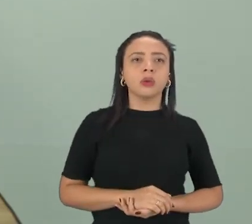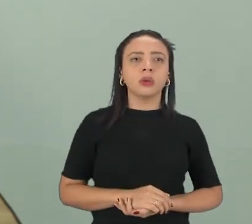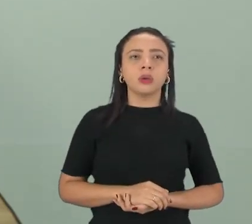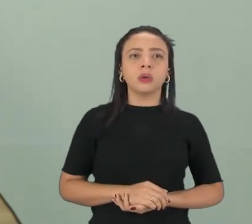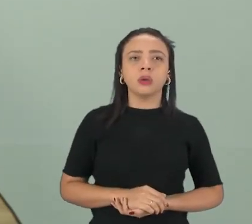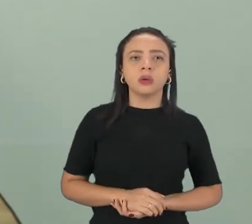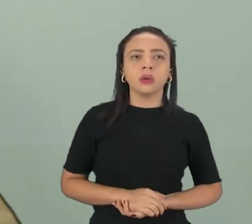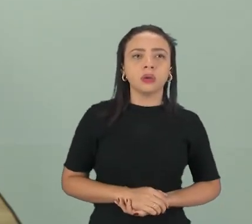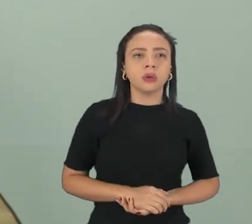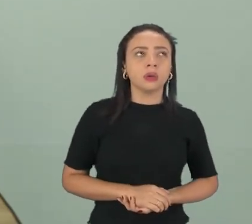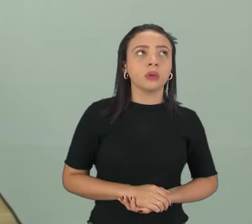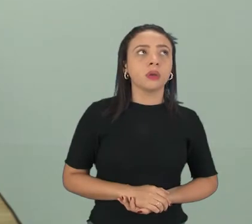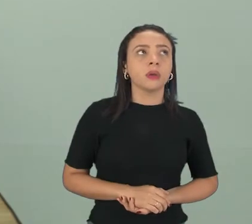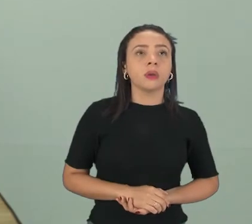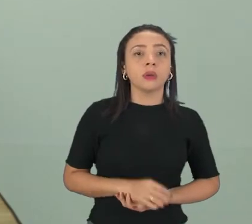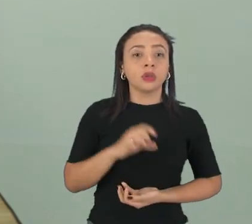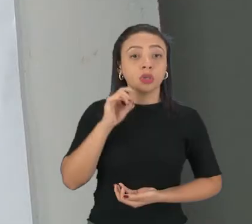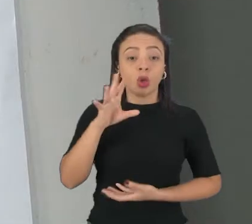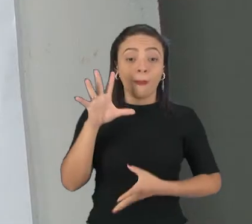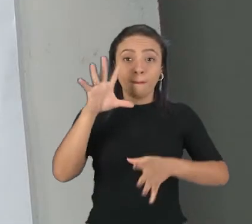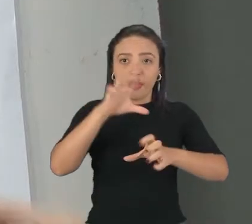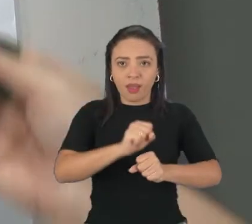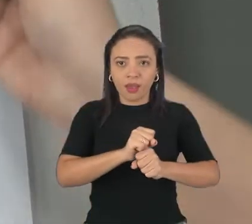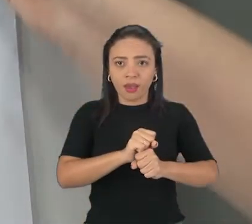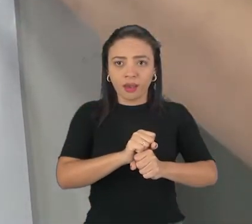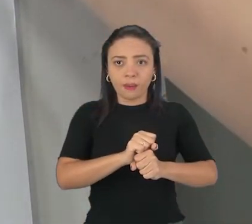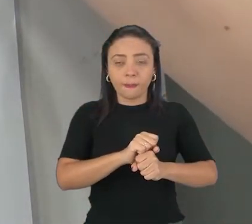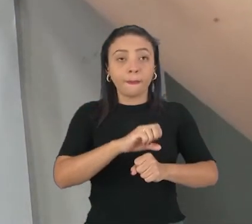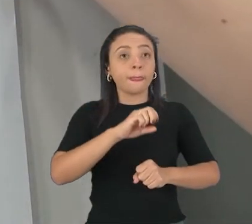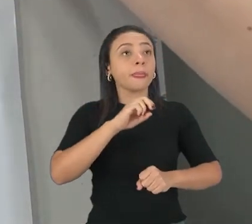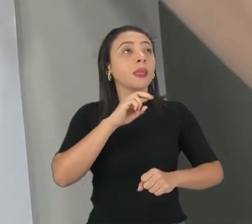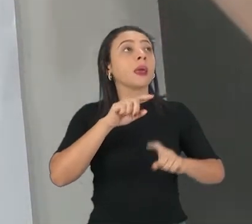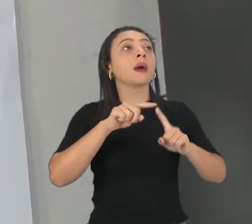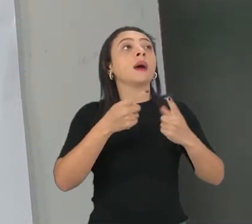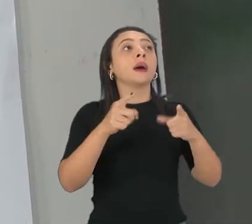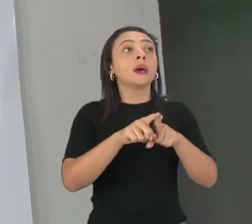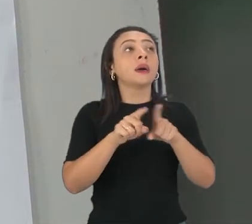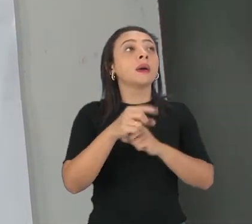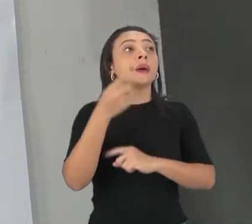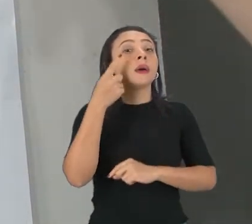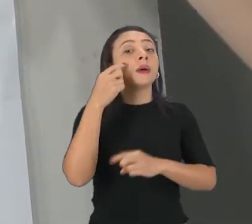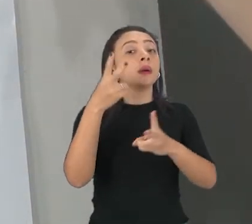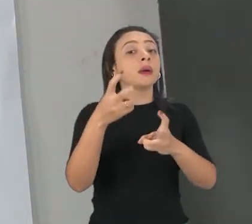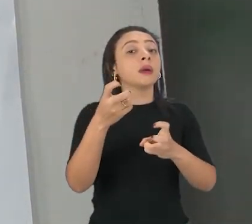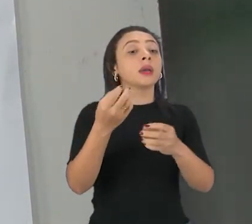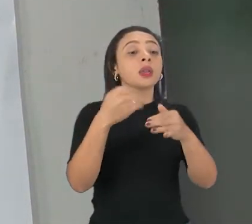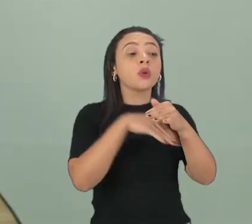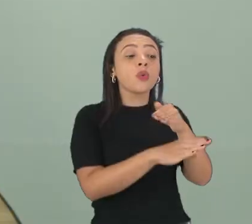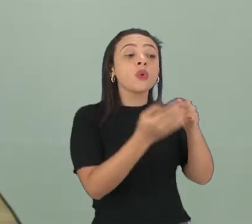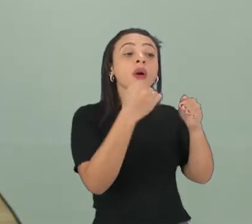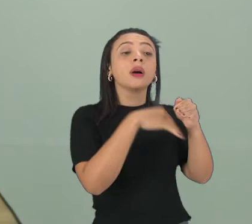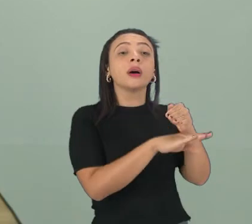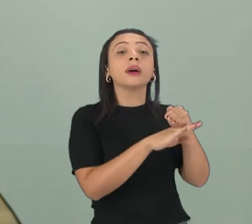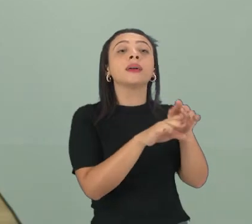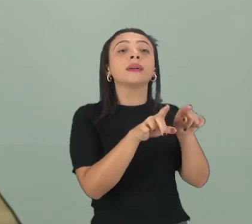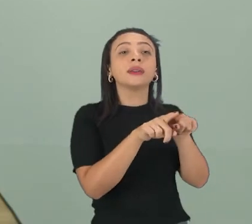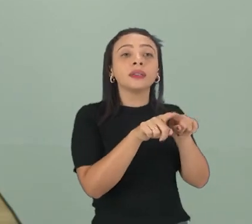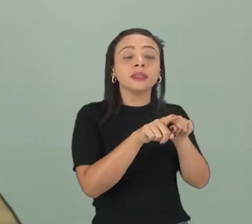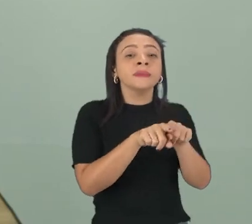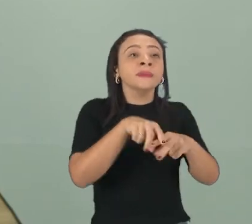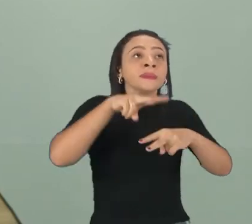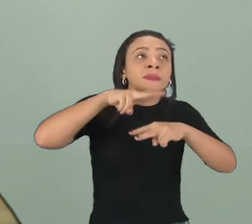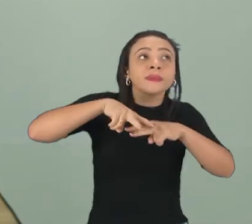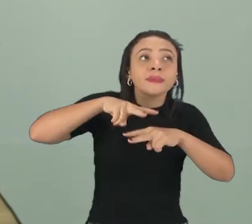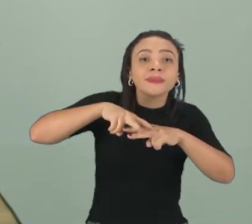só captura. O que ele faz com esses insetos? Nós vimos que ele armazena eles, ele prende